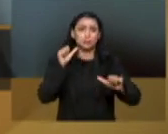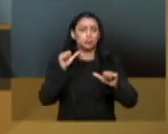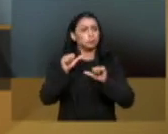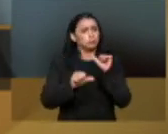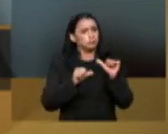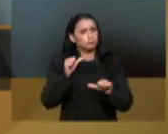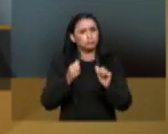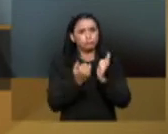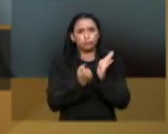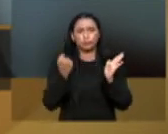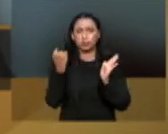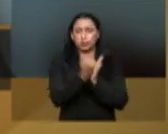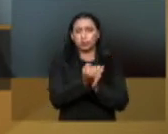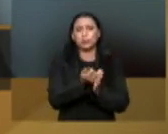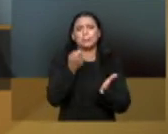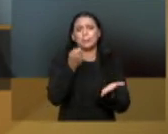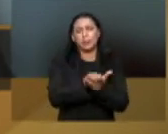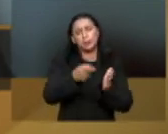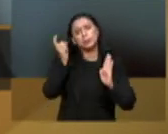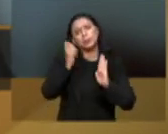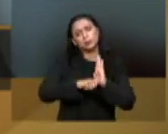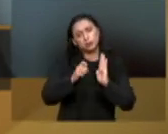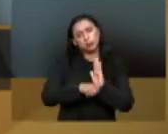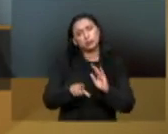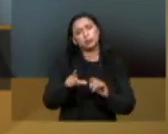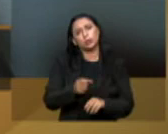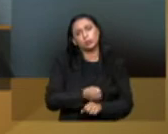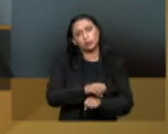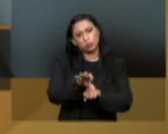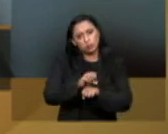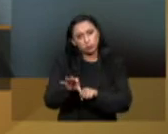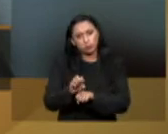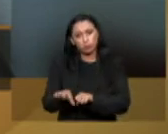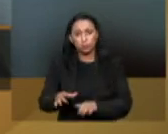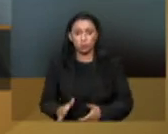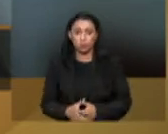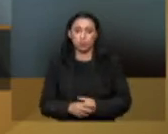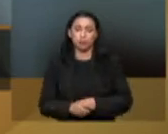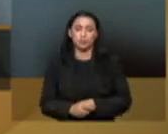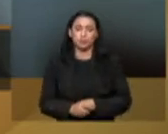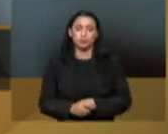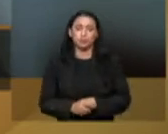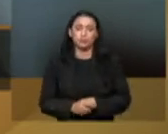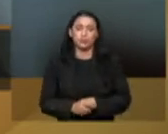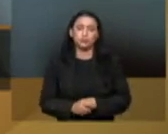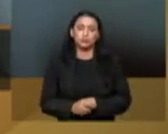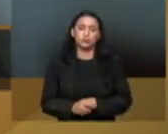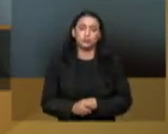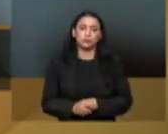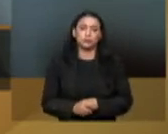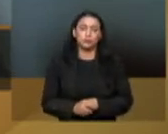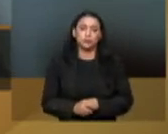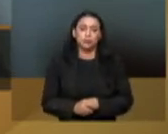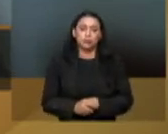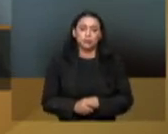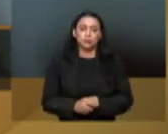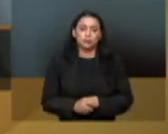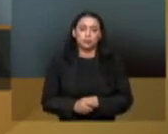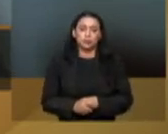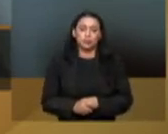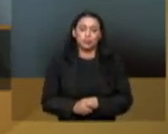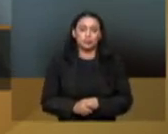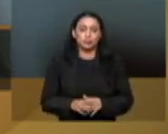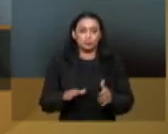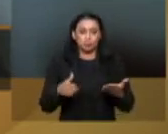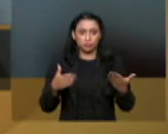tributos, inclusive daqueles devidos pelos distribuidores. Os distribuidores deixaram,